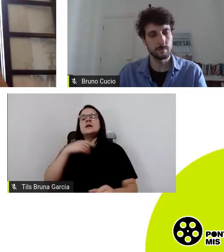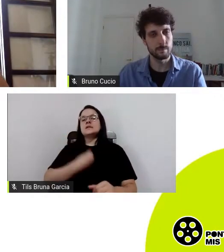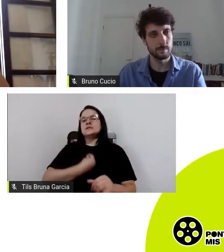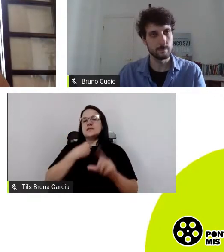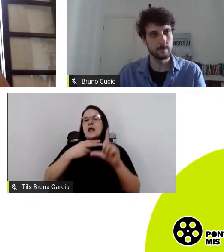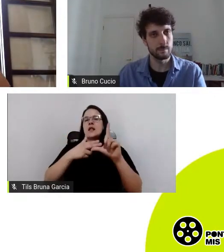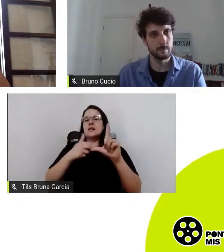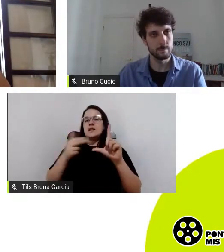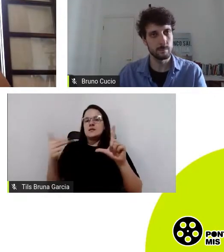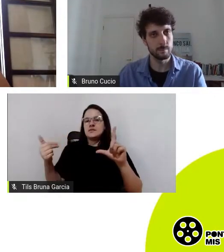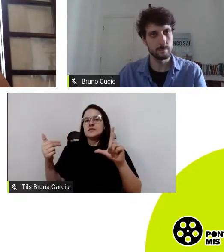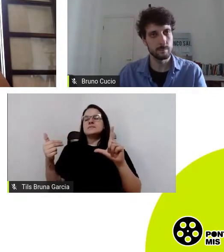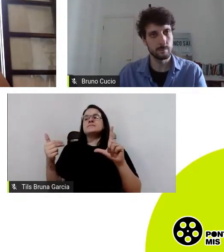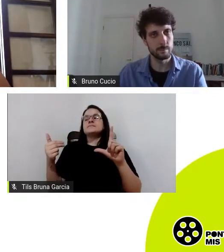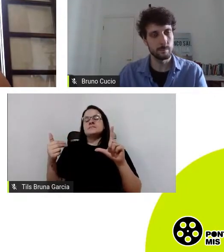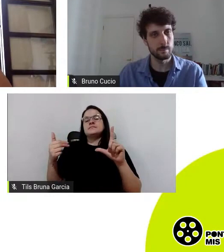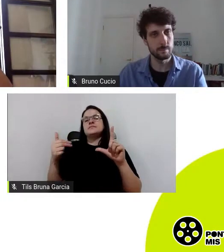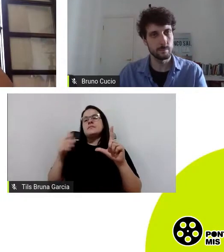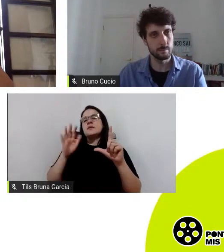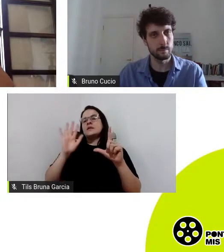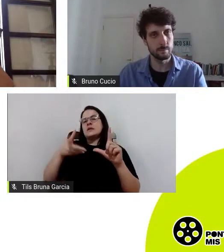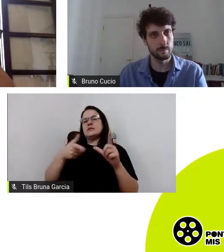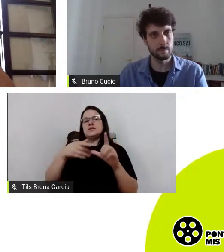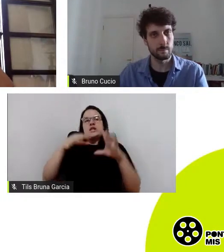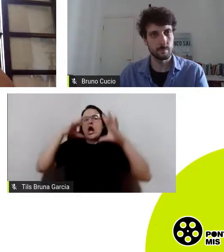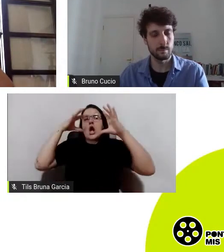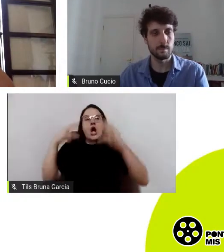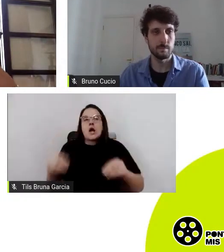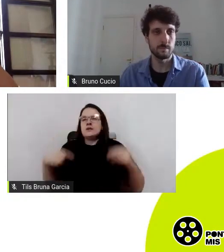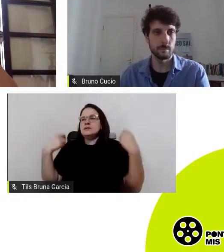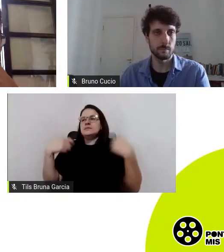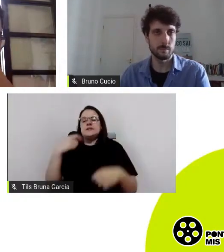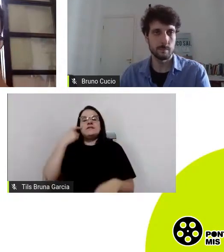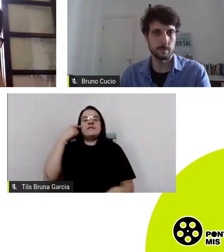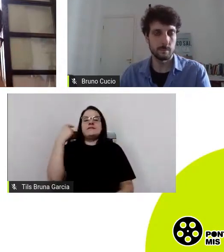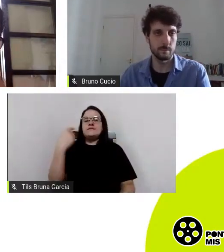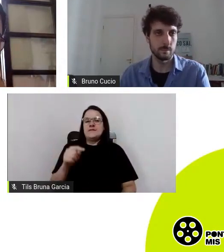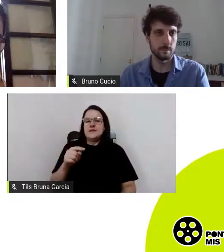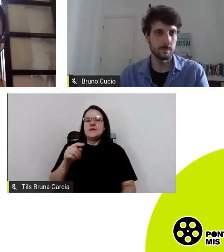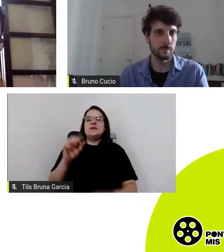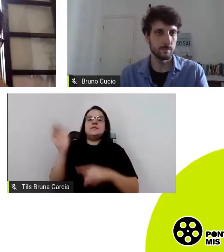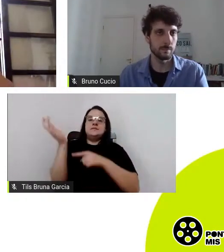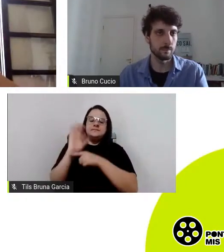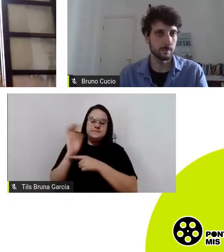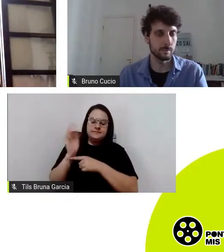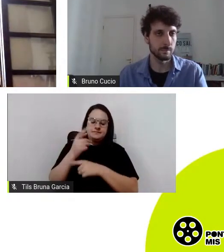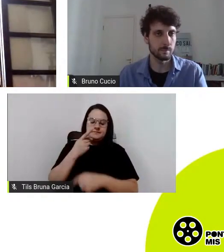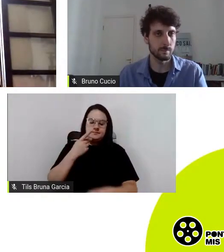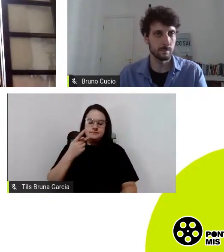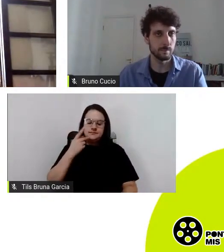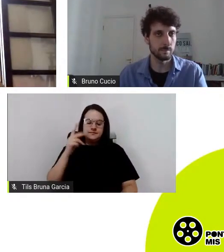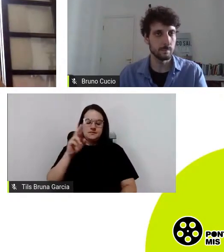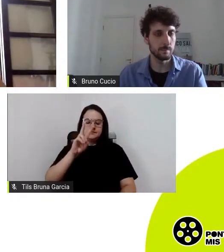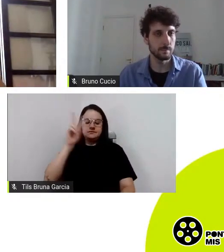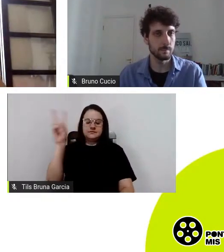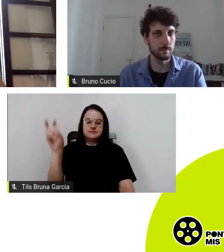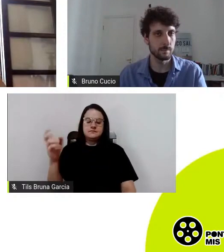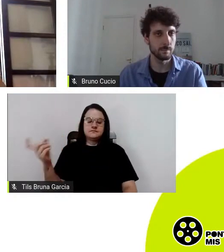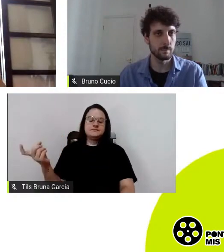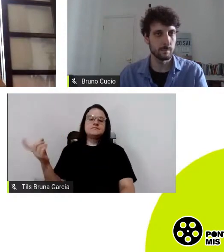que acho que devia ser obrigatório nas escolas, assim, um filme que fala de um resgate